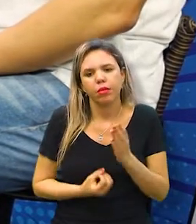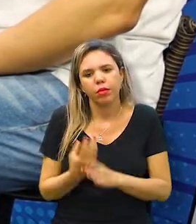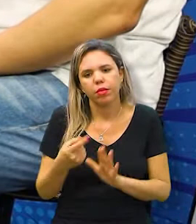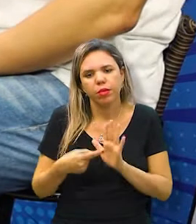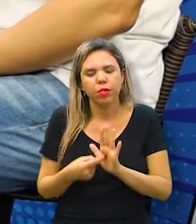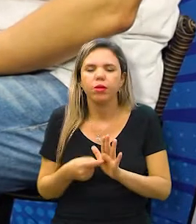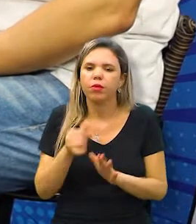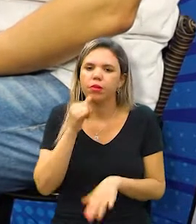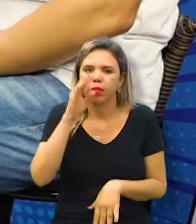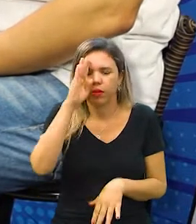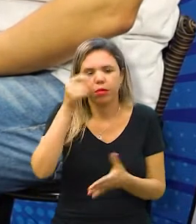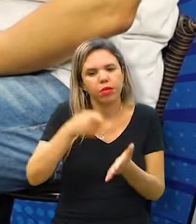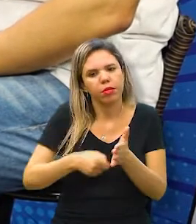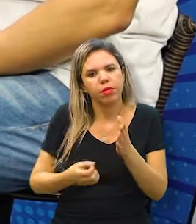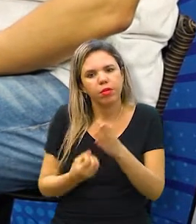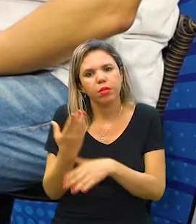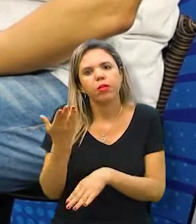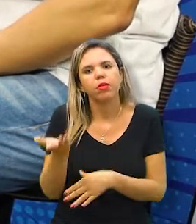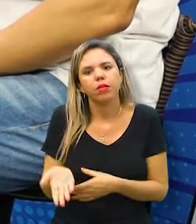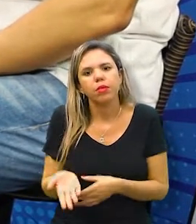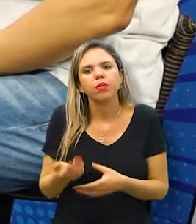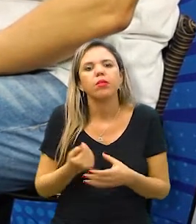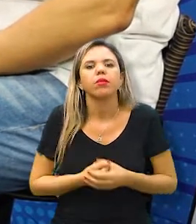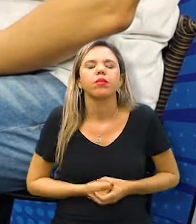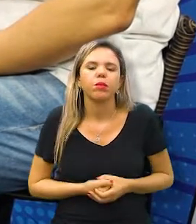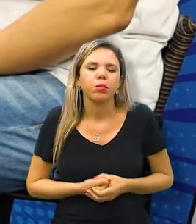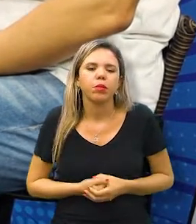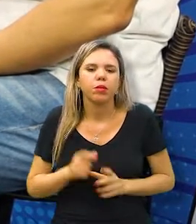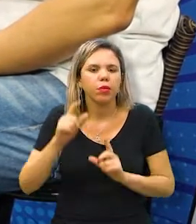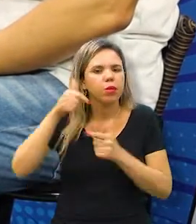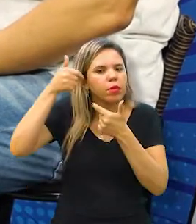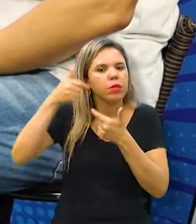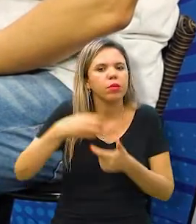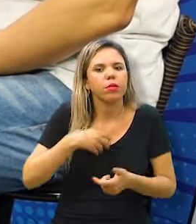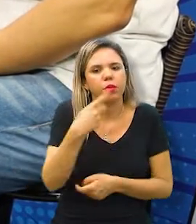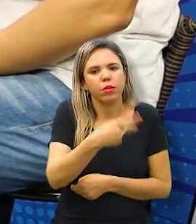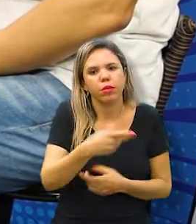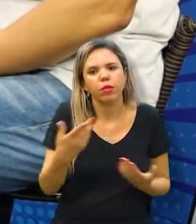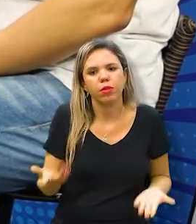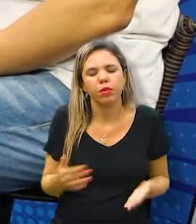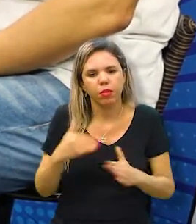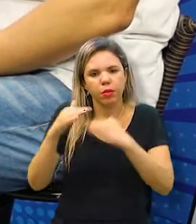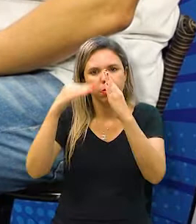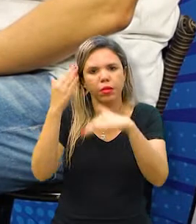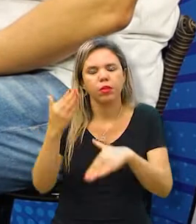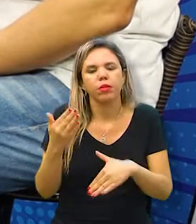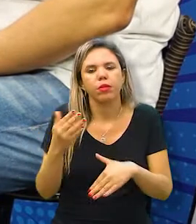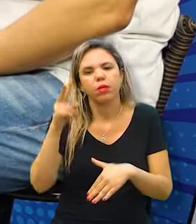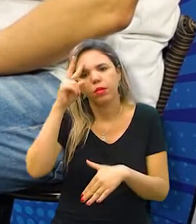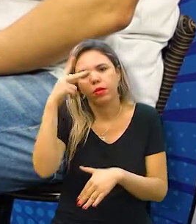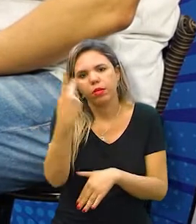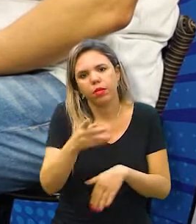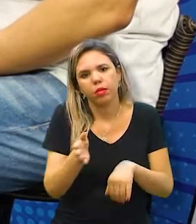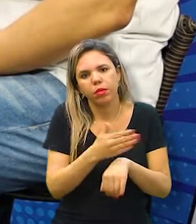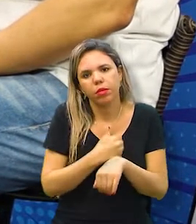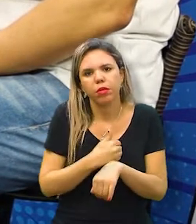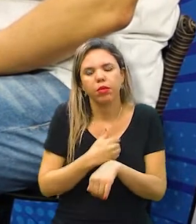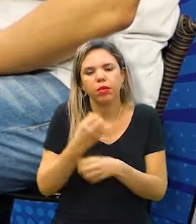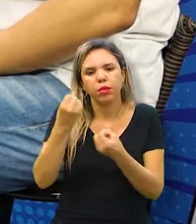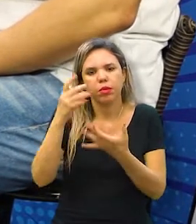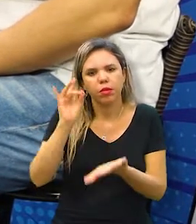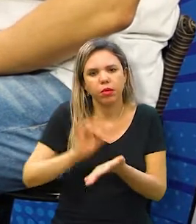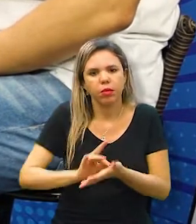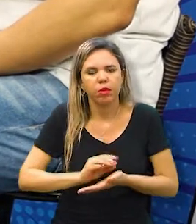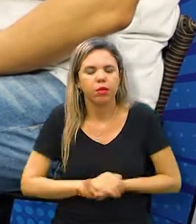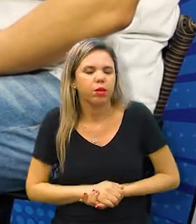ele vai aparecendo de coadjuvante, criando a personalidade dele, construindo a história dele antes